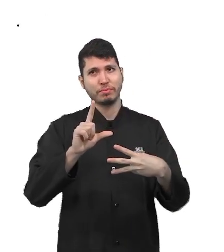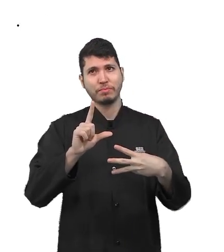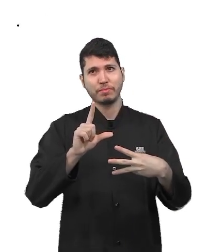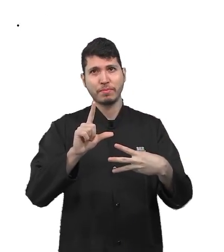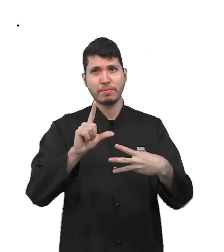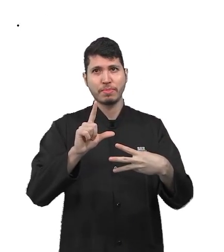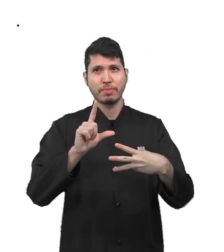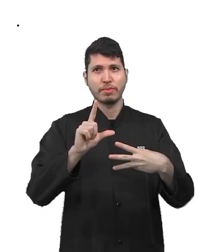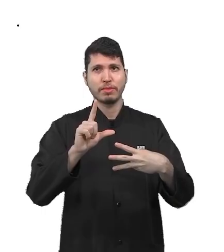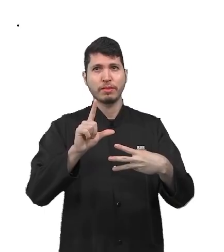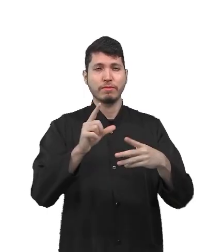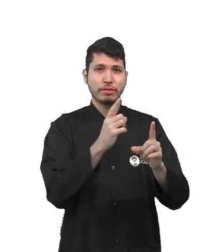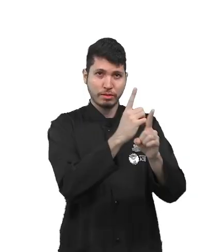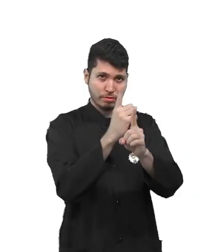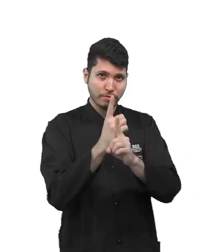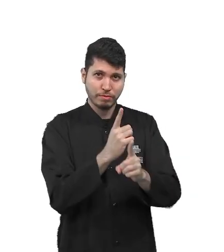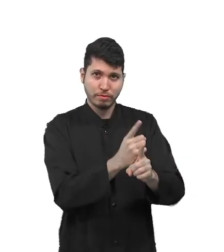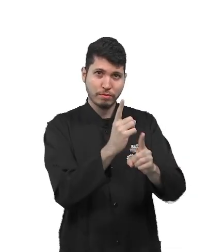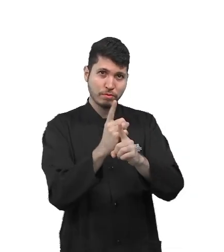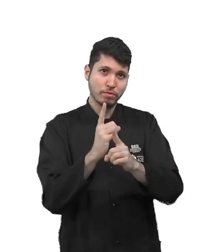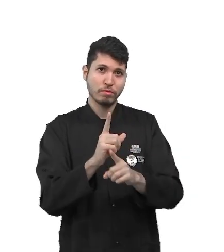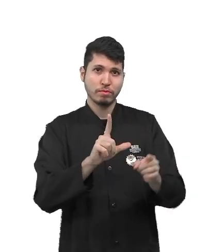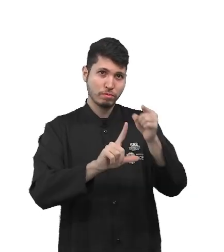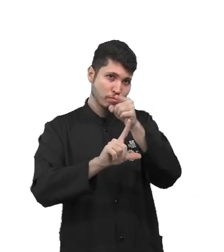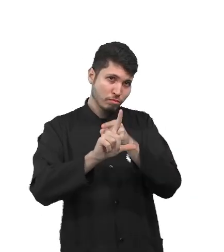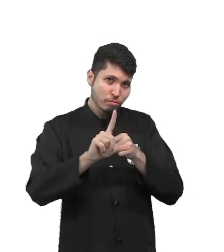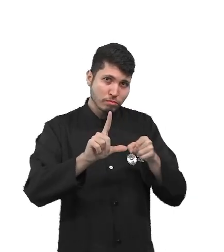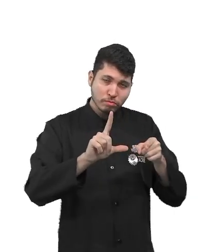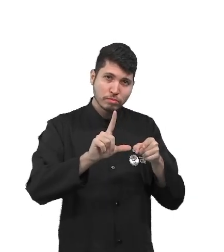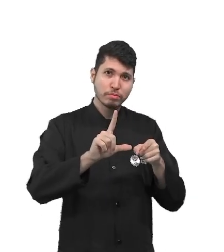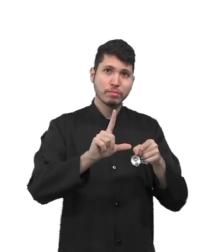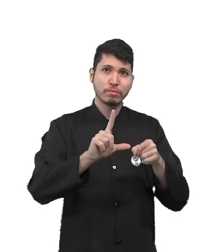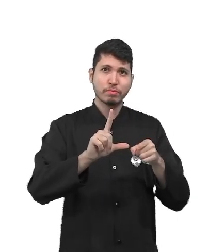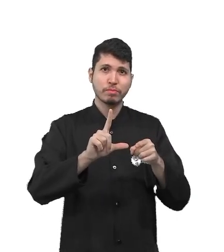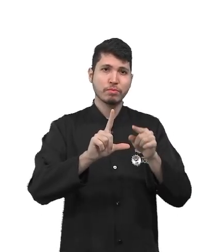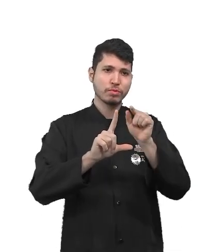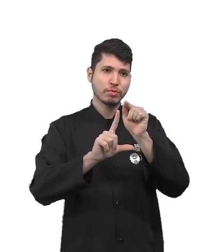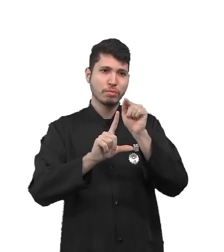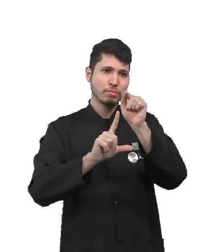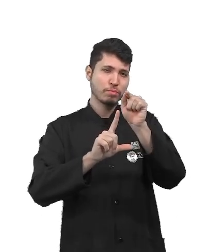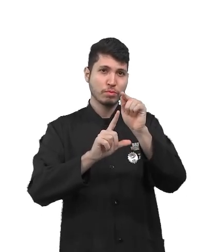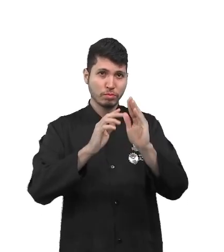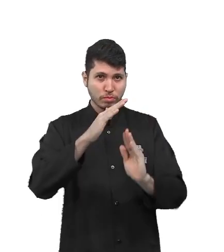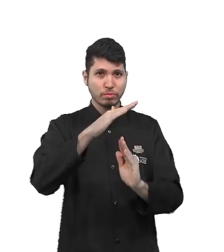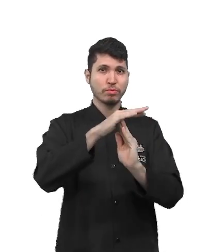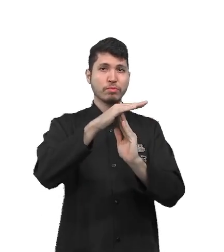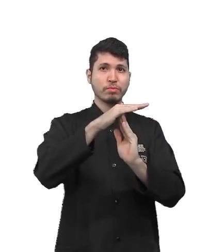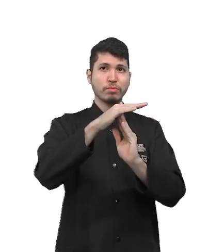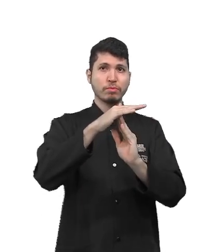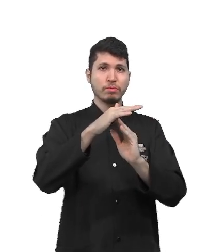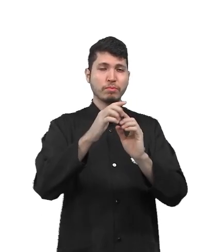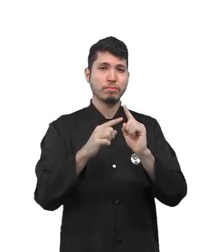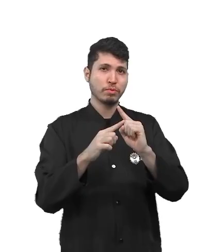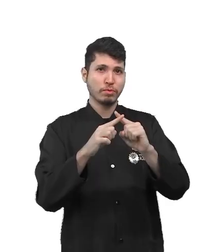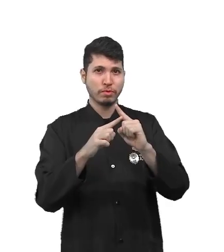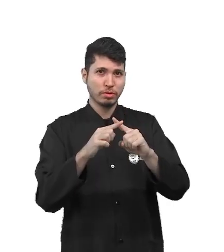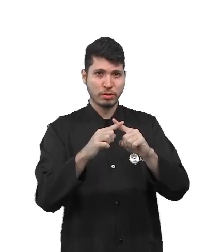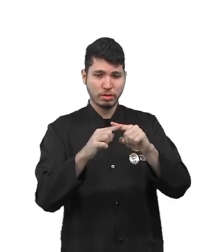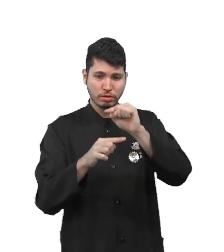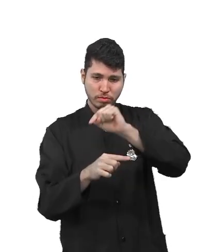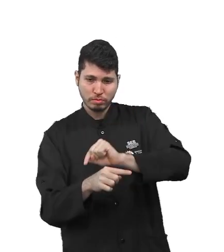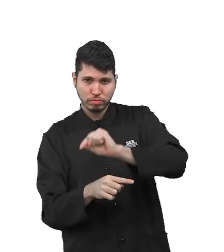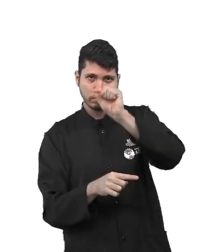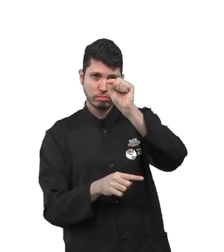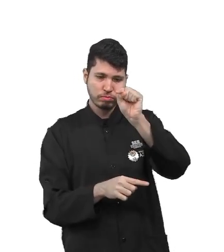identifico através do gráfico. E também sei que ele é um gráfico de ponto de máximo, porque ele tem curvatura voltada para baixo, tá bom?